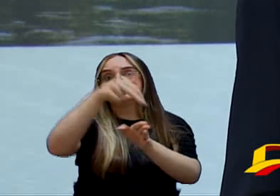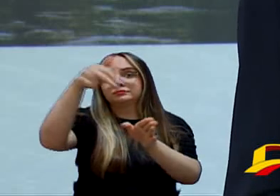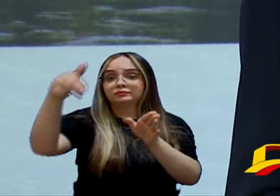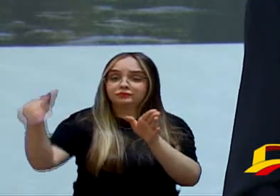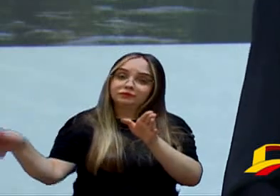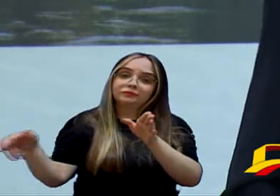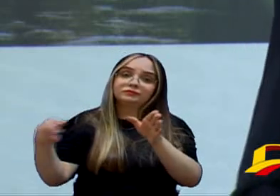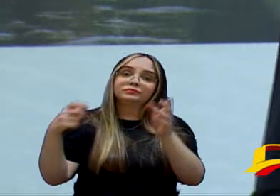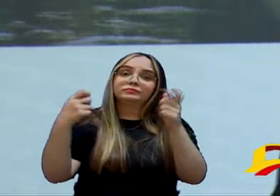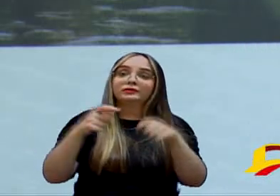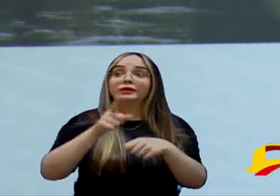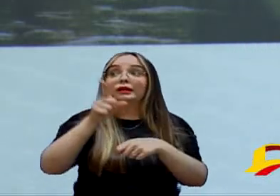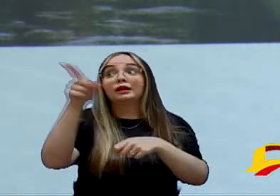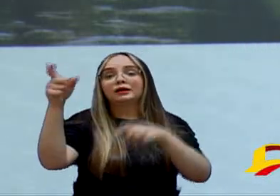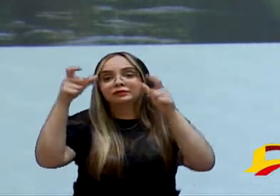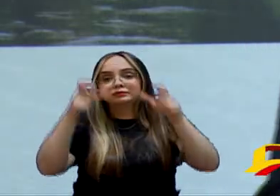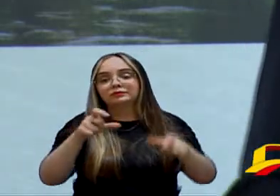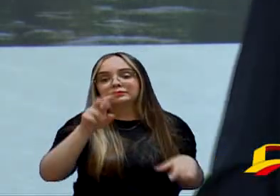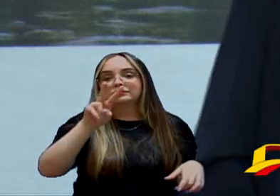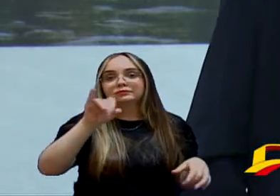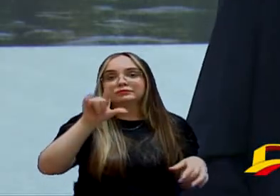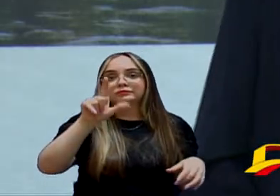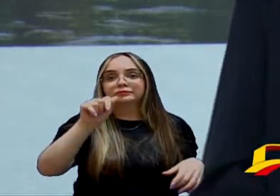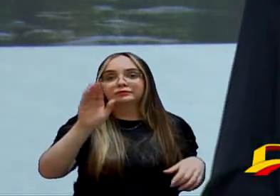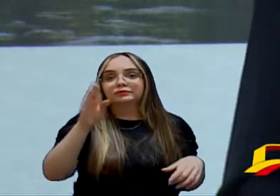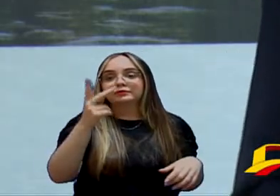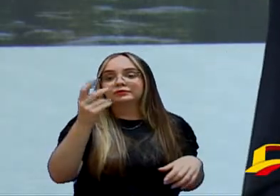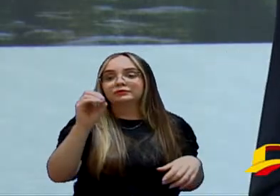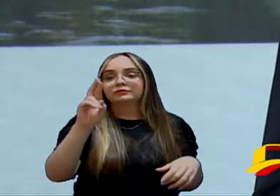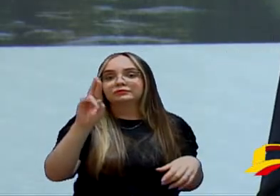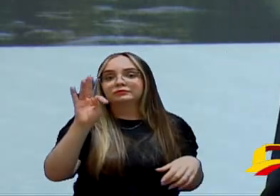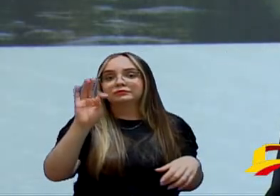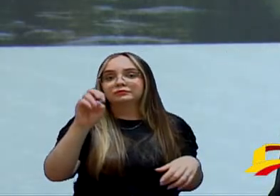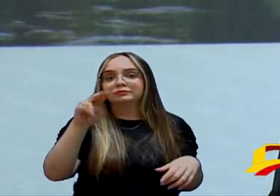na Vila Hortência é